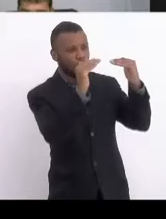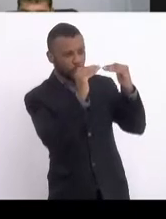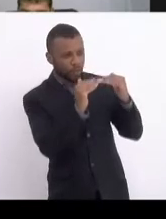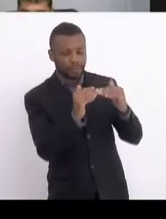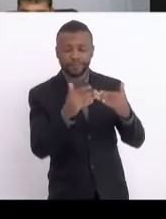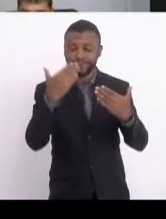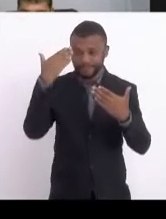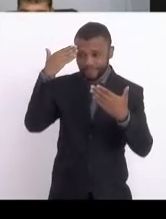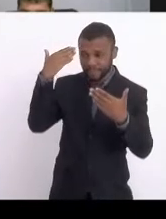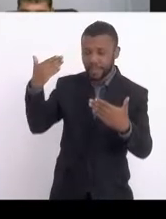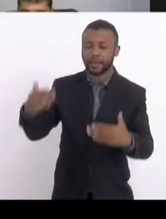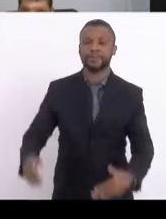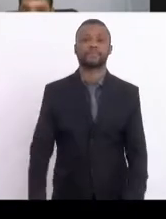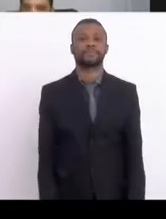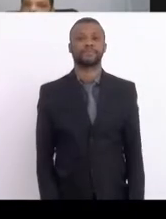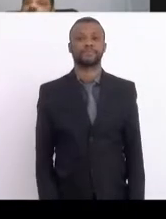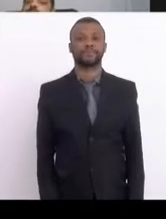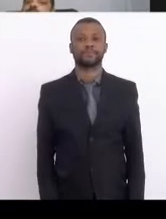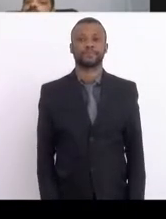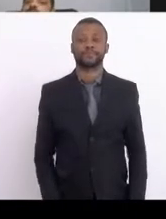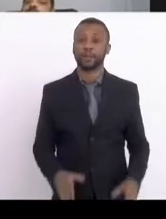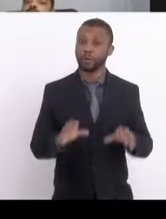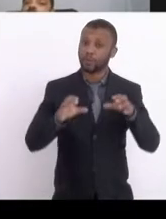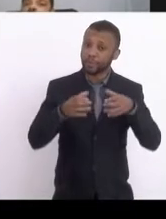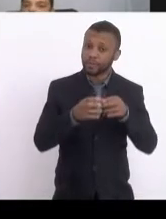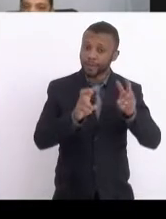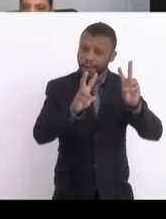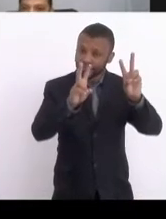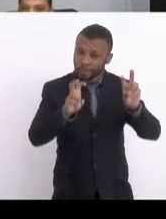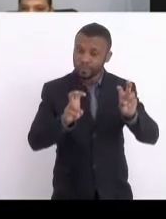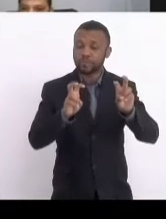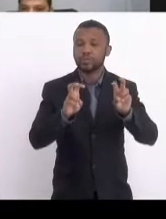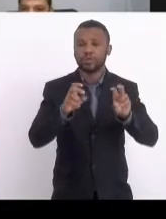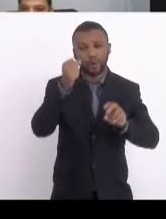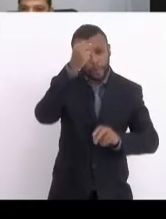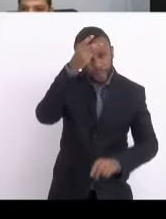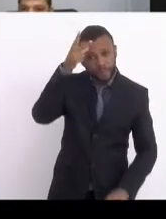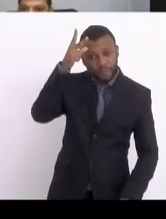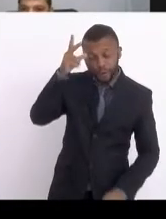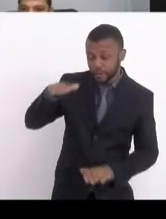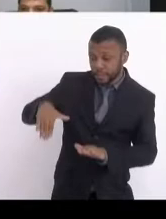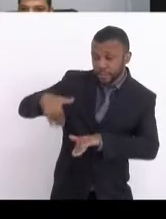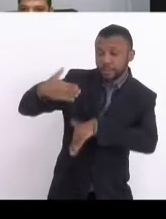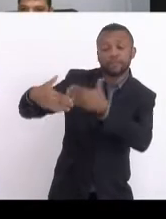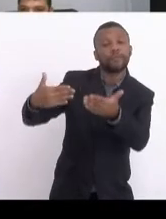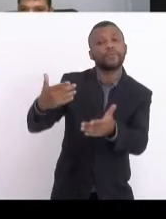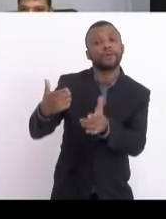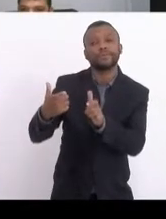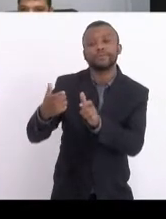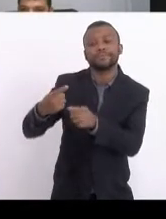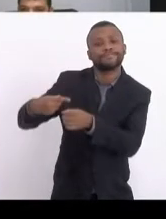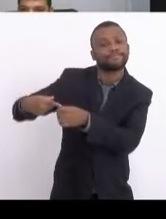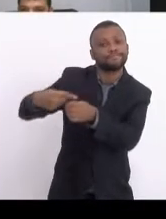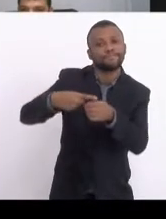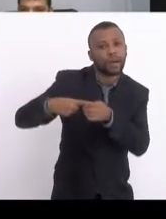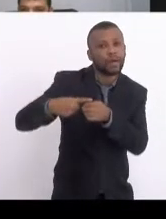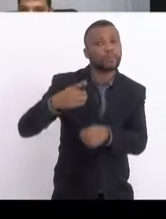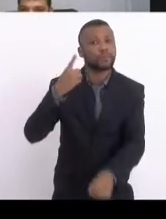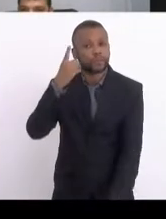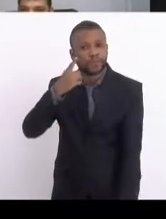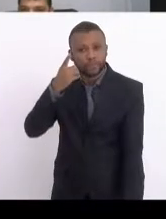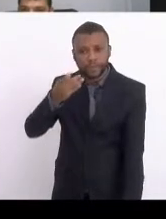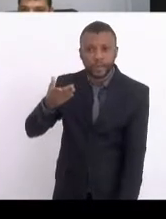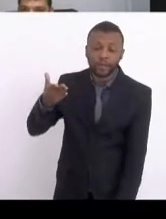Eliomar. Pela Comissão de Assuntos Municipais e Desenvolvimento Regional, deputado Eurico Júnior, que é o deputado Carlos Macedo é autor, não pode